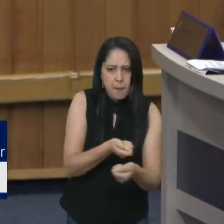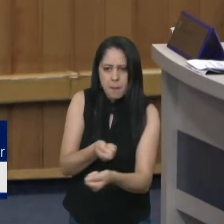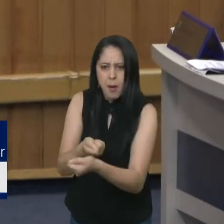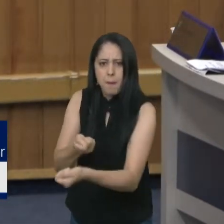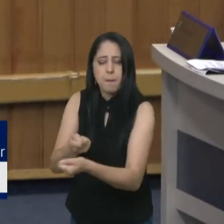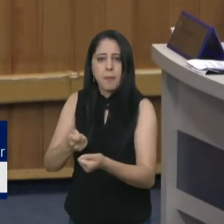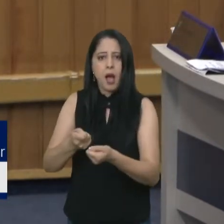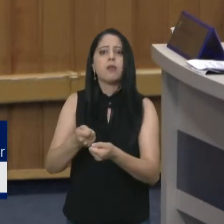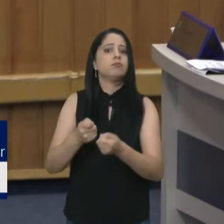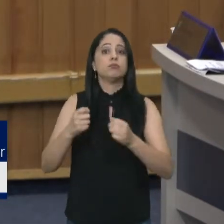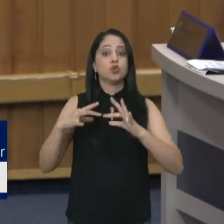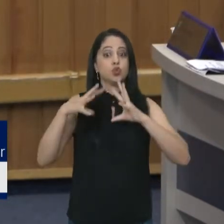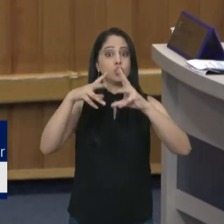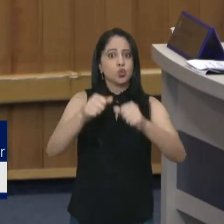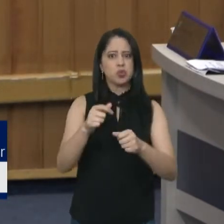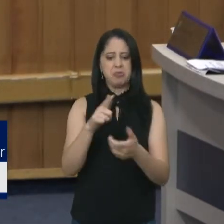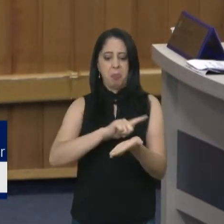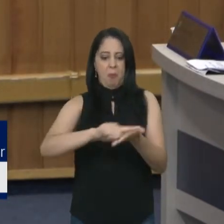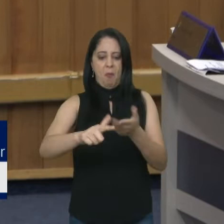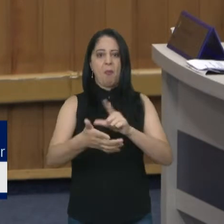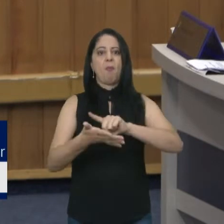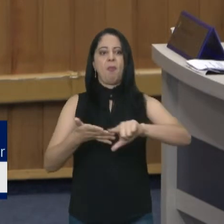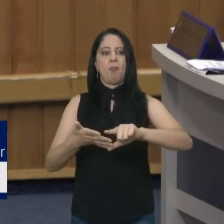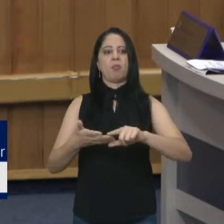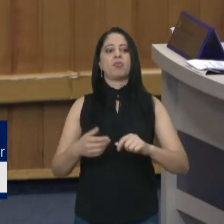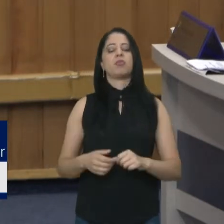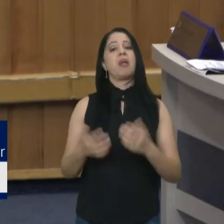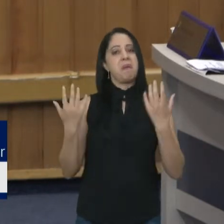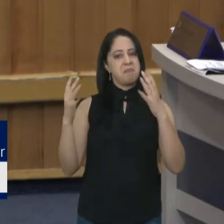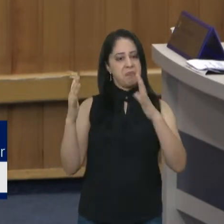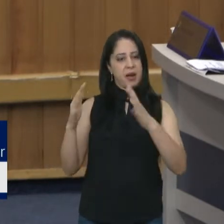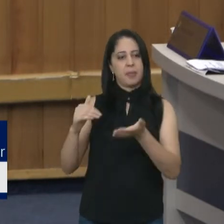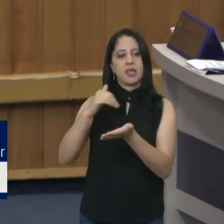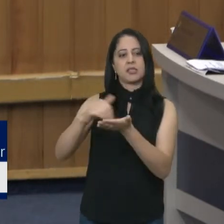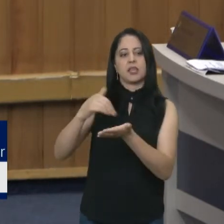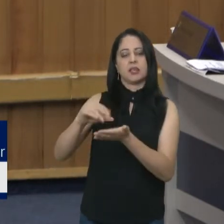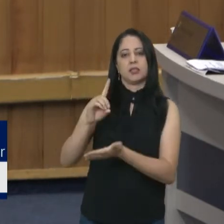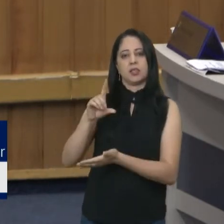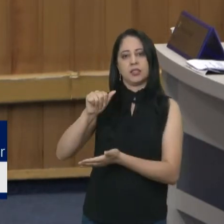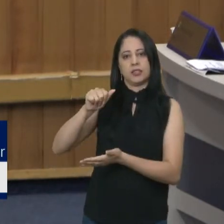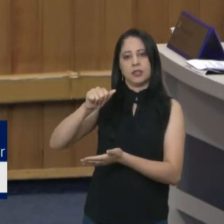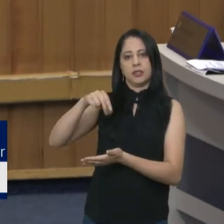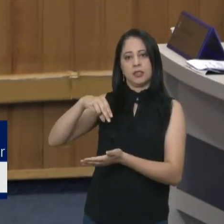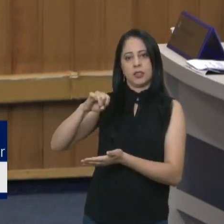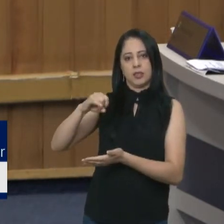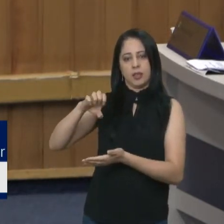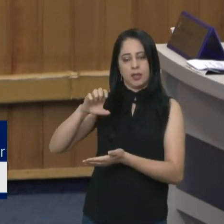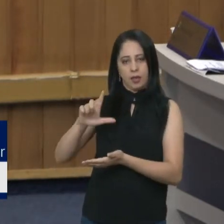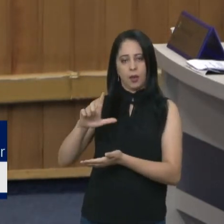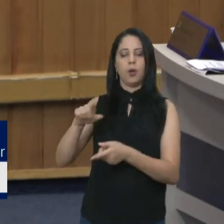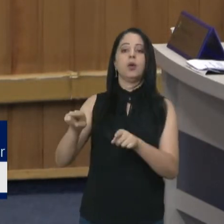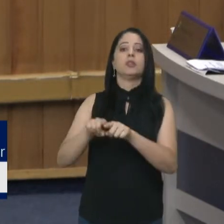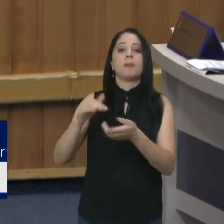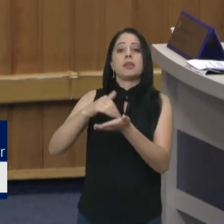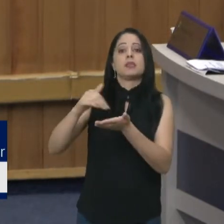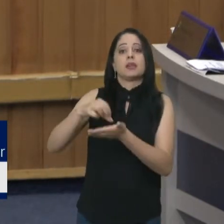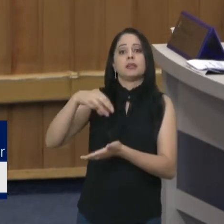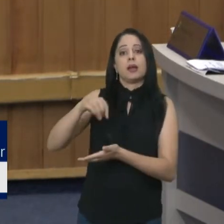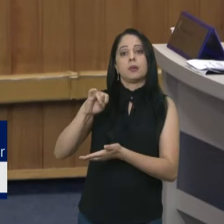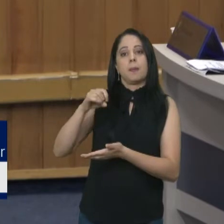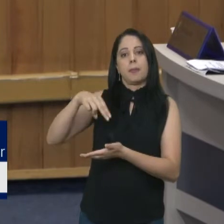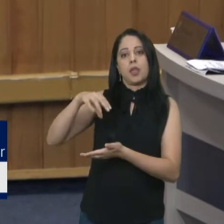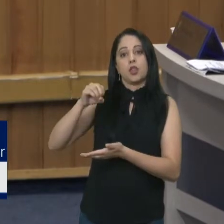Daniel Melo, que está aqui presente, o secretário adjunto, nosso amigo Ademir, o secretário Minoro, por essa dedicação dos nossos